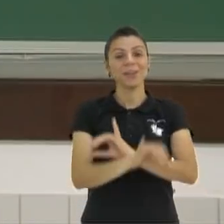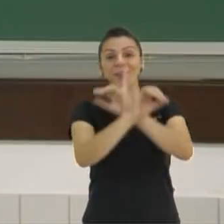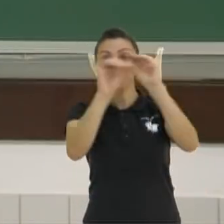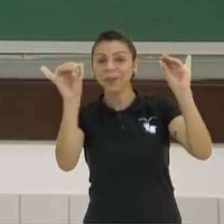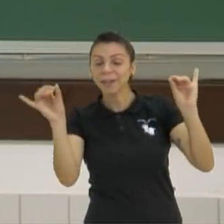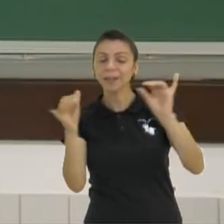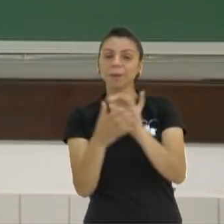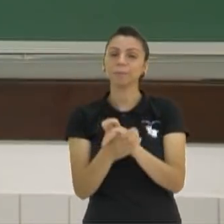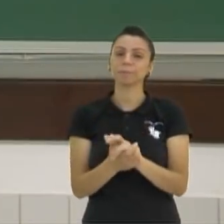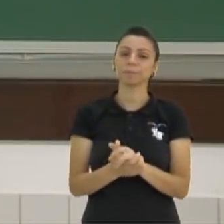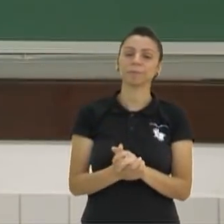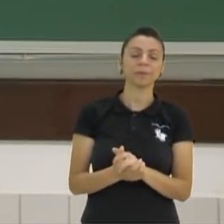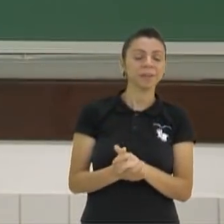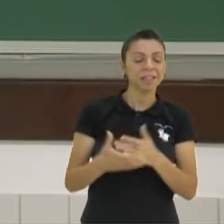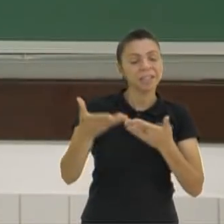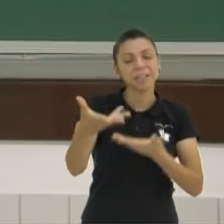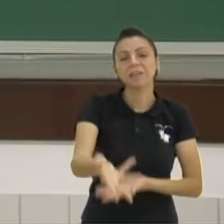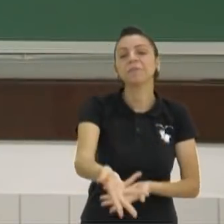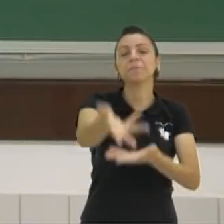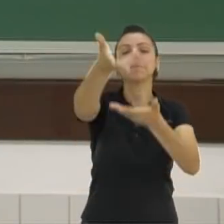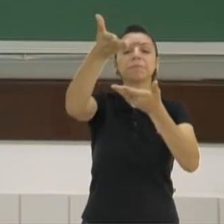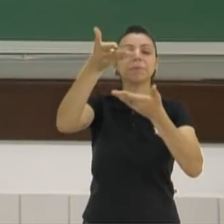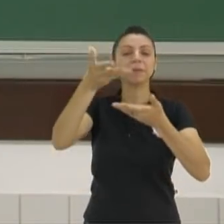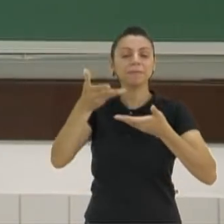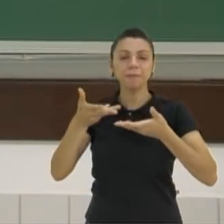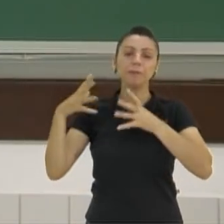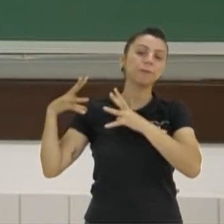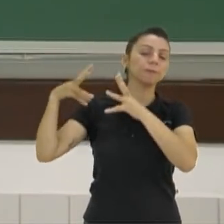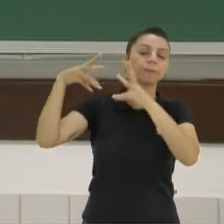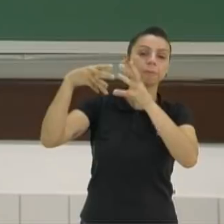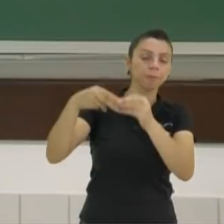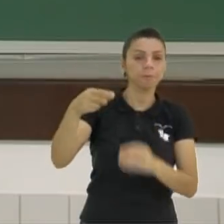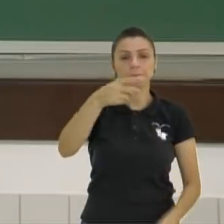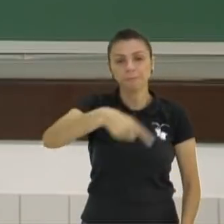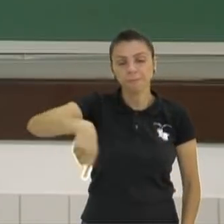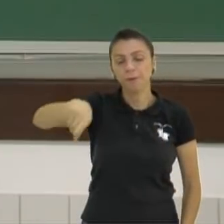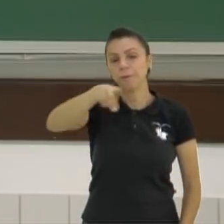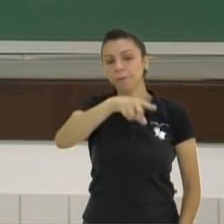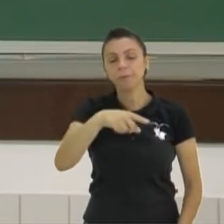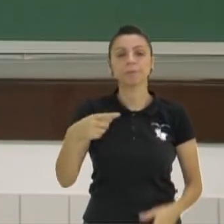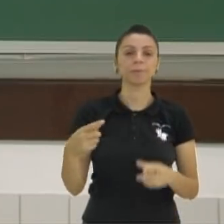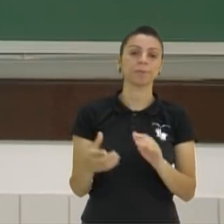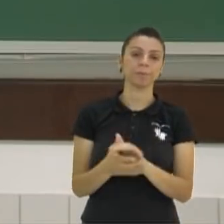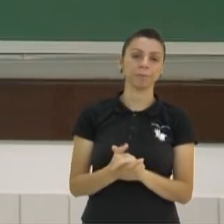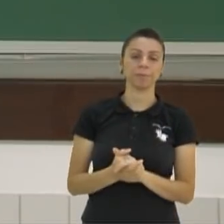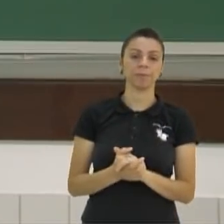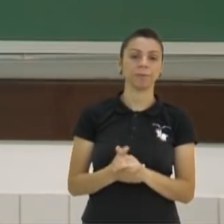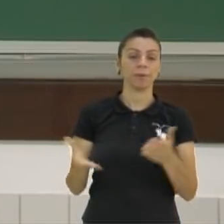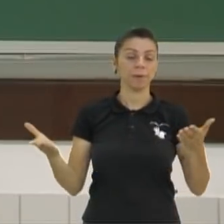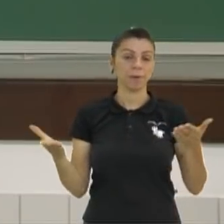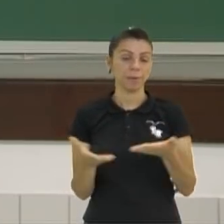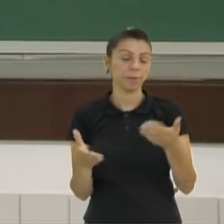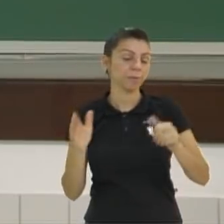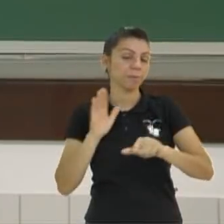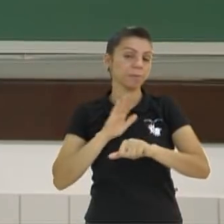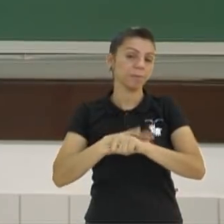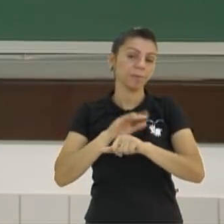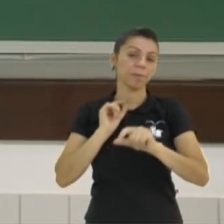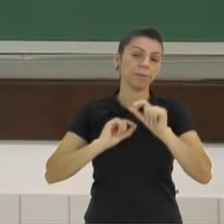Olá! Sejam todos e todas muito bem-vindos, muito bem-vindas ao nosso